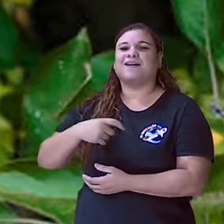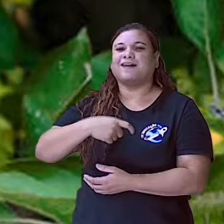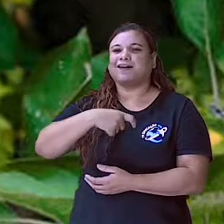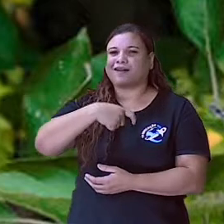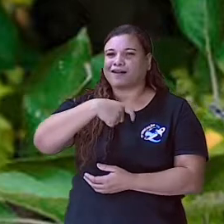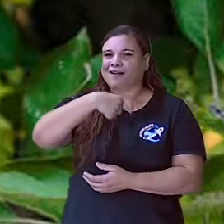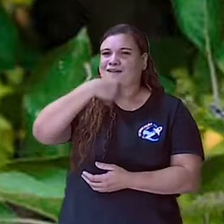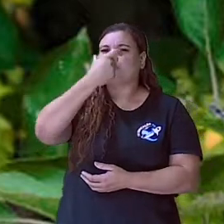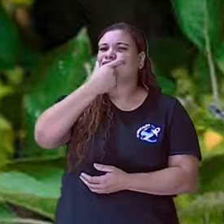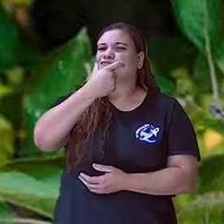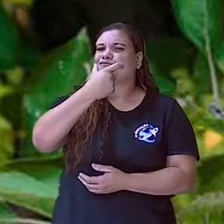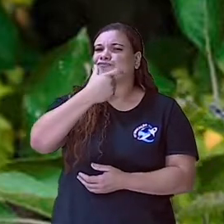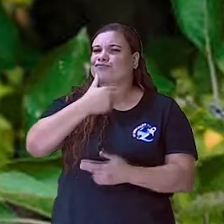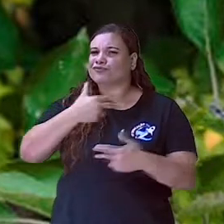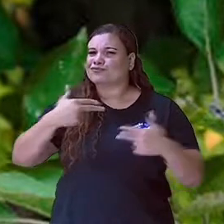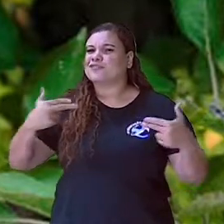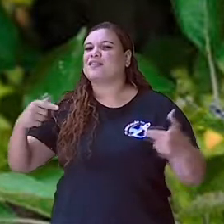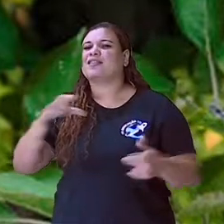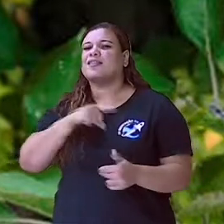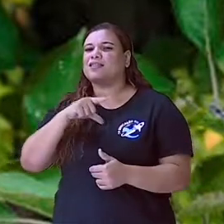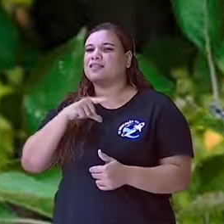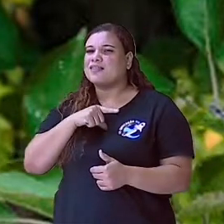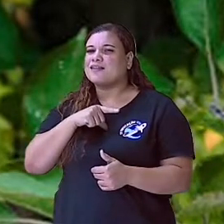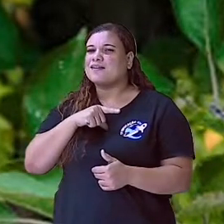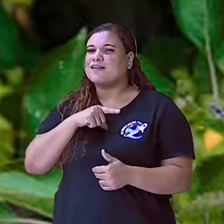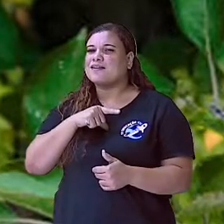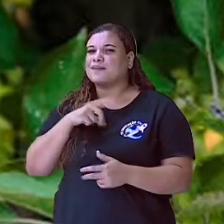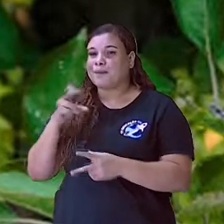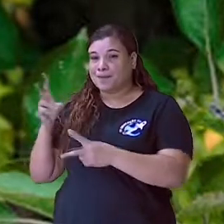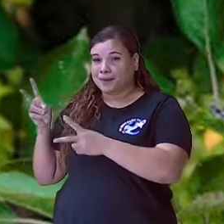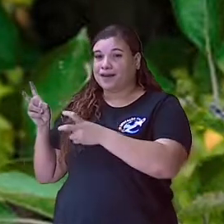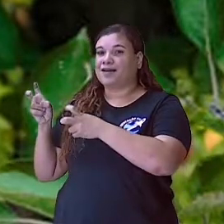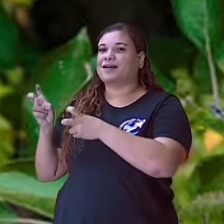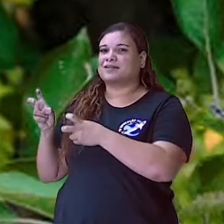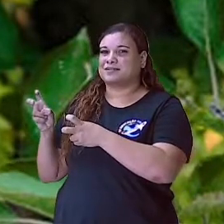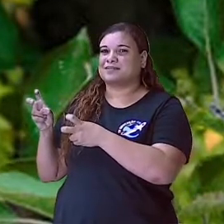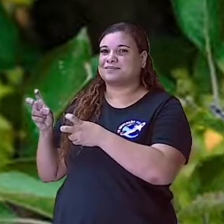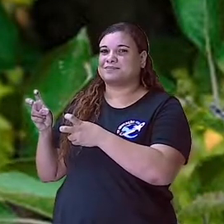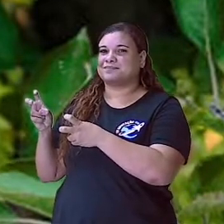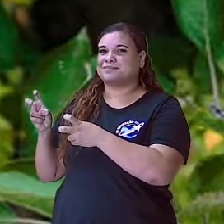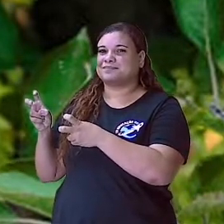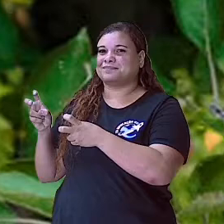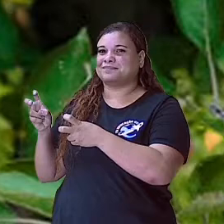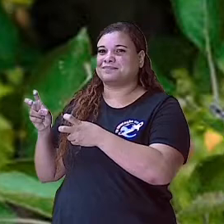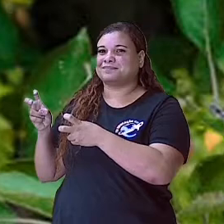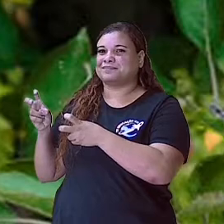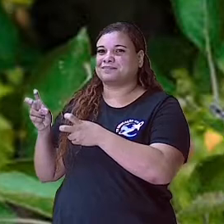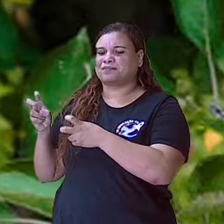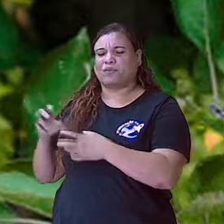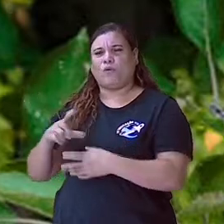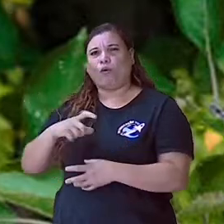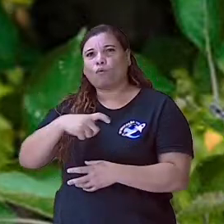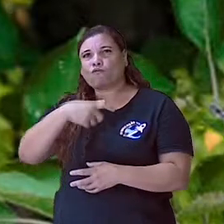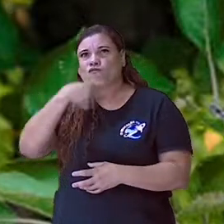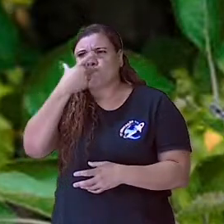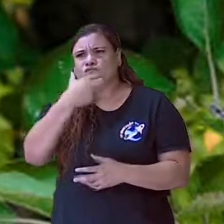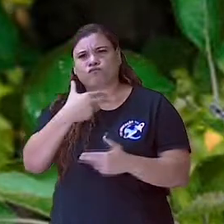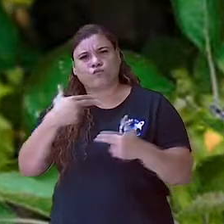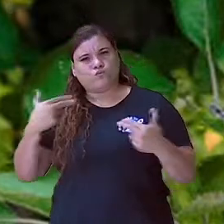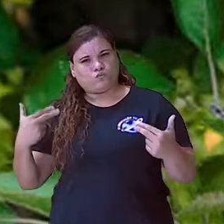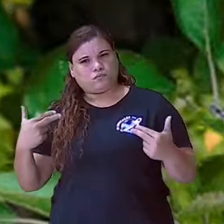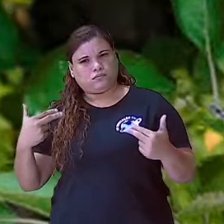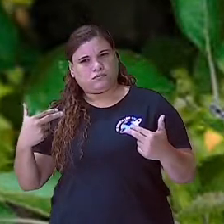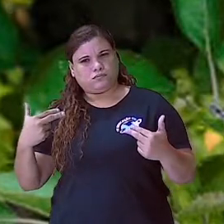frutas. E por que eu coloquei isso aí? Porque quando eu falo de frutas num país tropical, aí já vou pensar